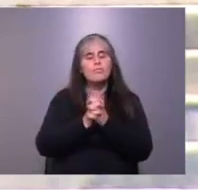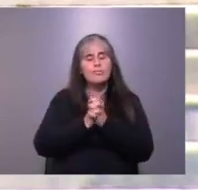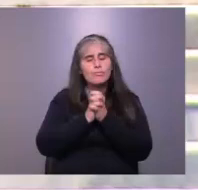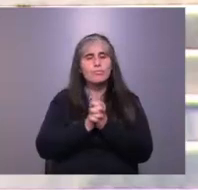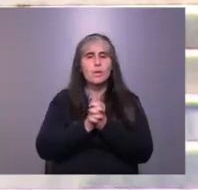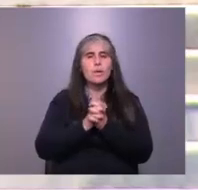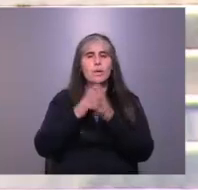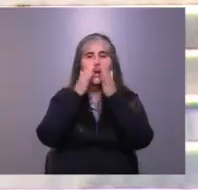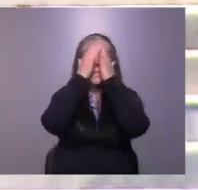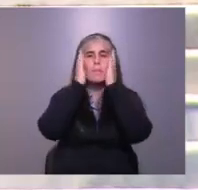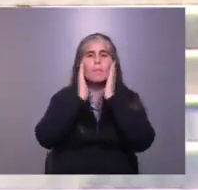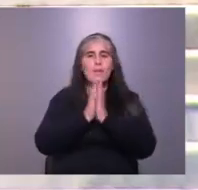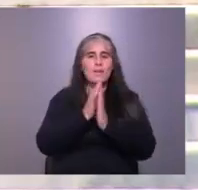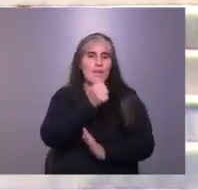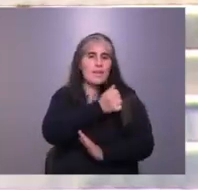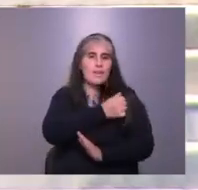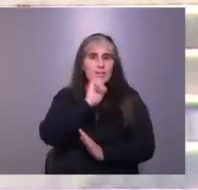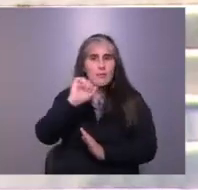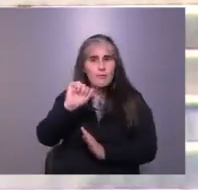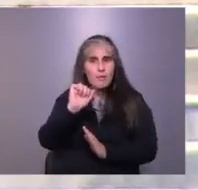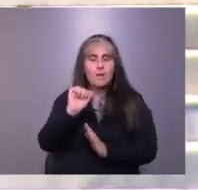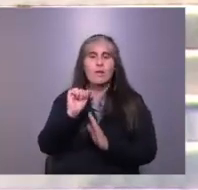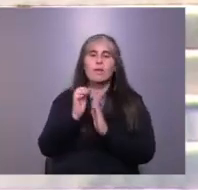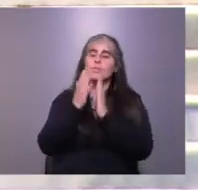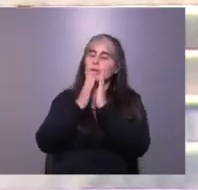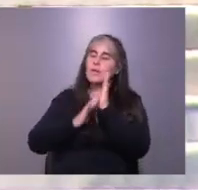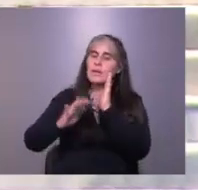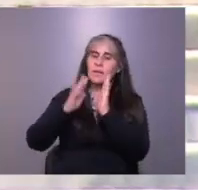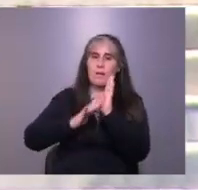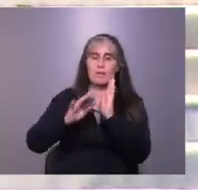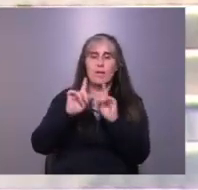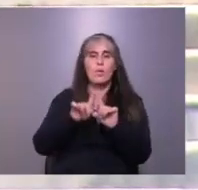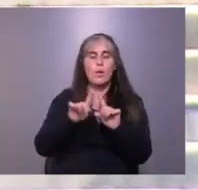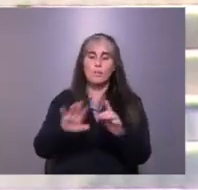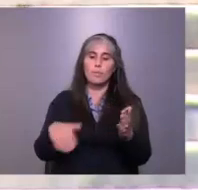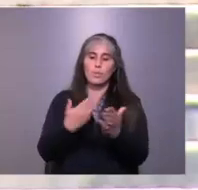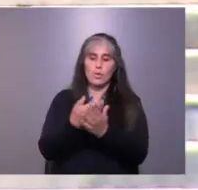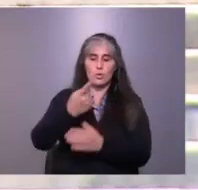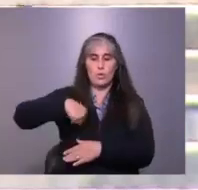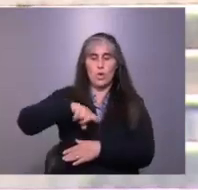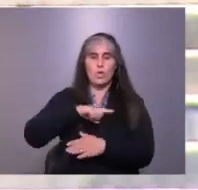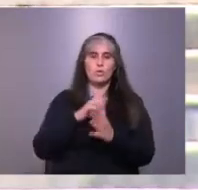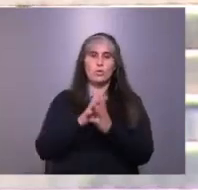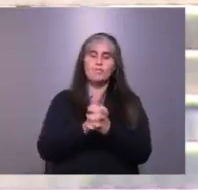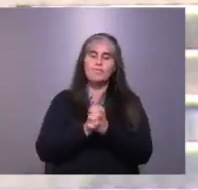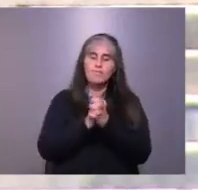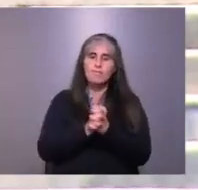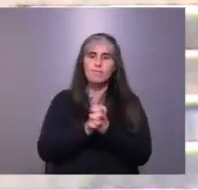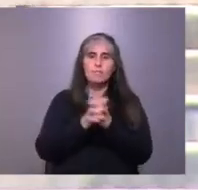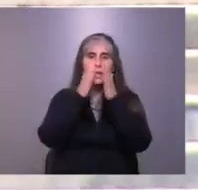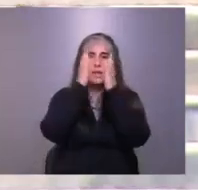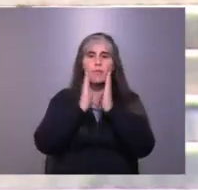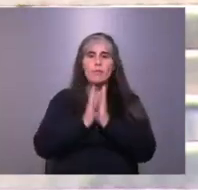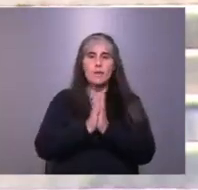Maria em Sua Casa. É uma proposta de oração orientada pela irmã Maria Amélia